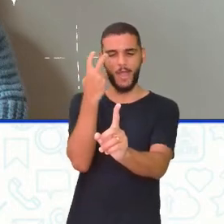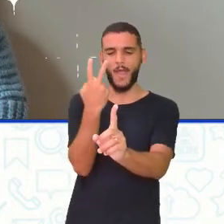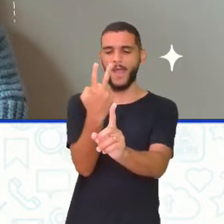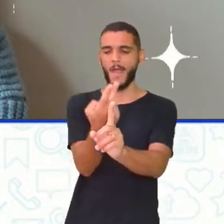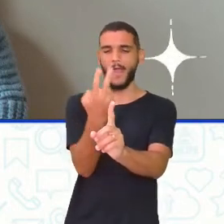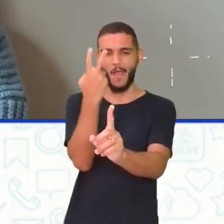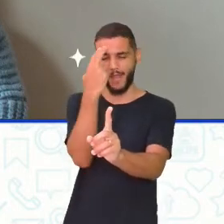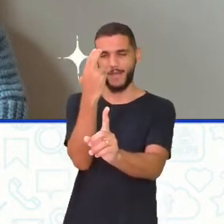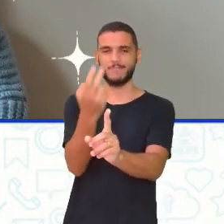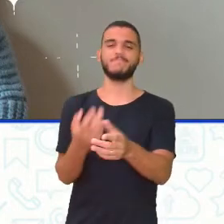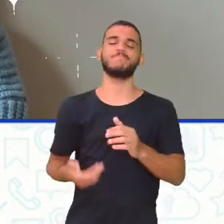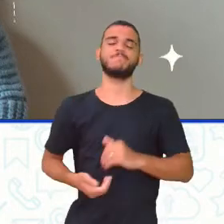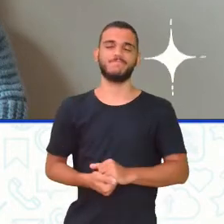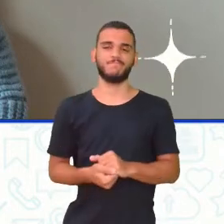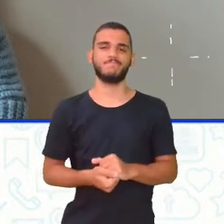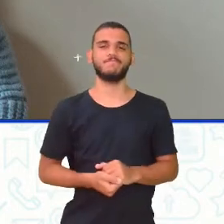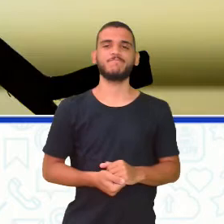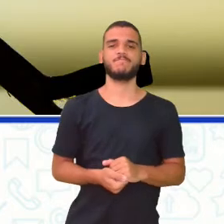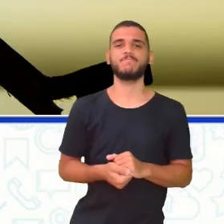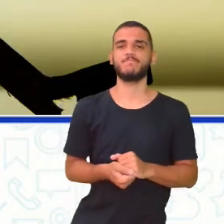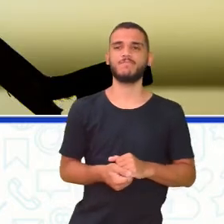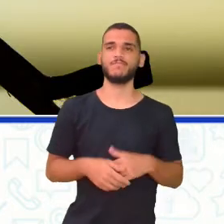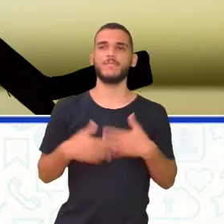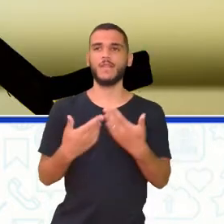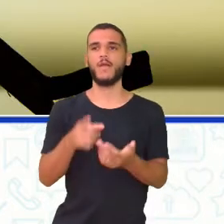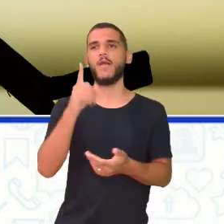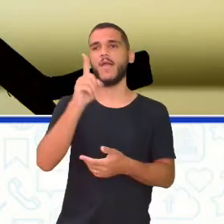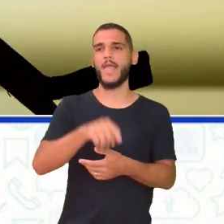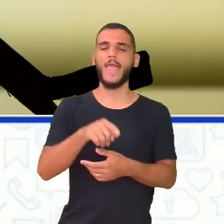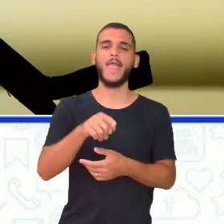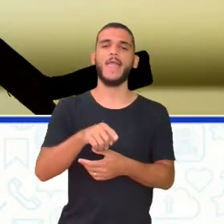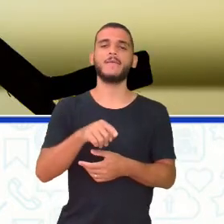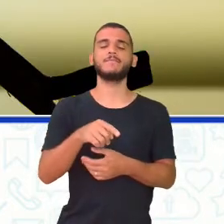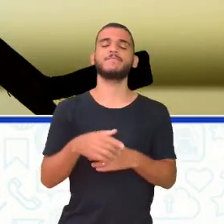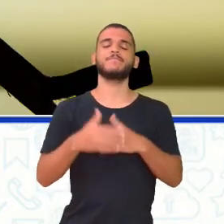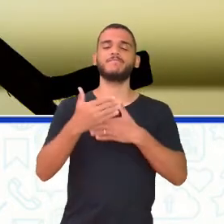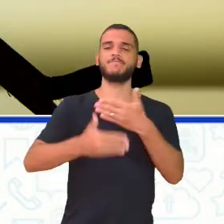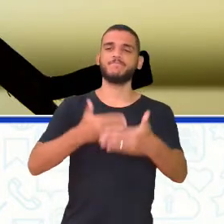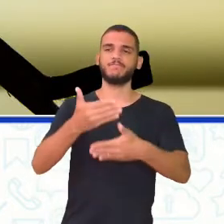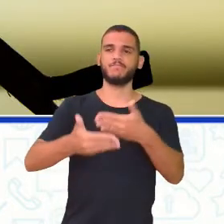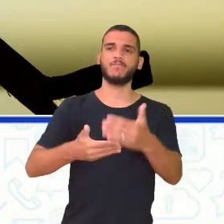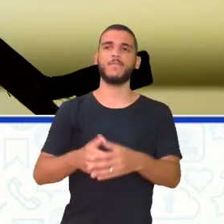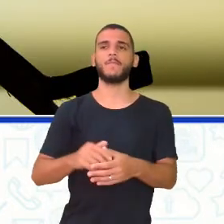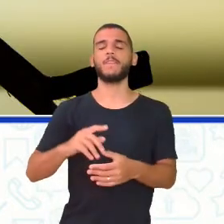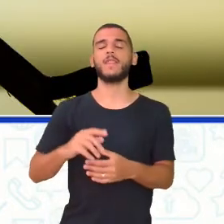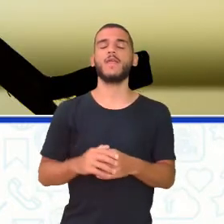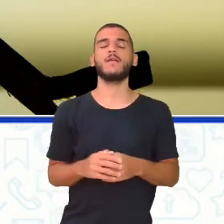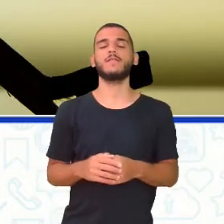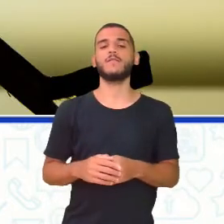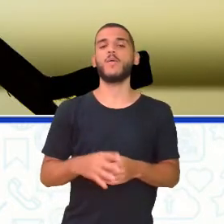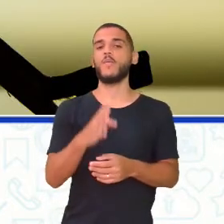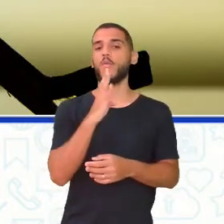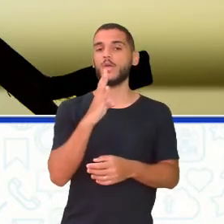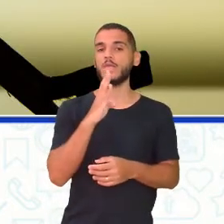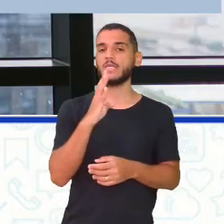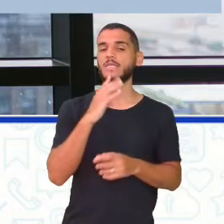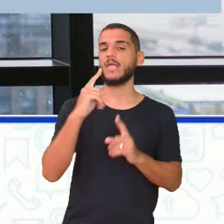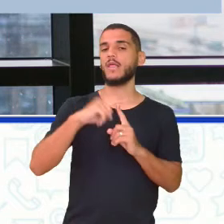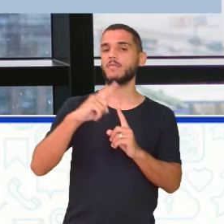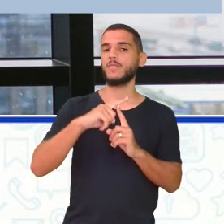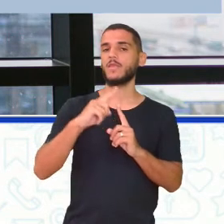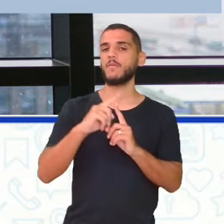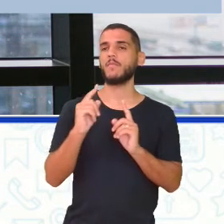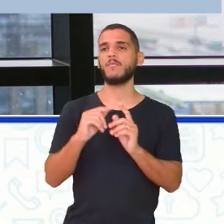emitir ali na hora, tá certo? Então, é um caminho, é uma trilha. Vamos então conhecer alguns tipos específicos de